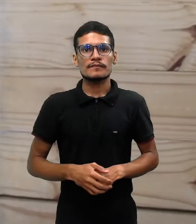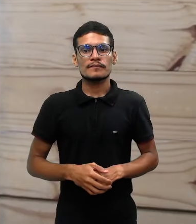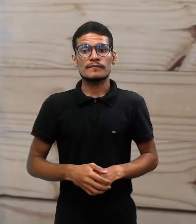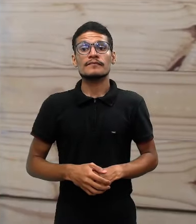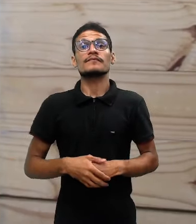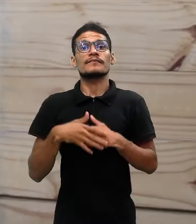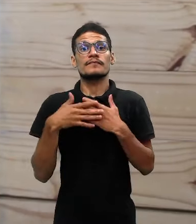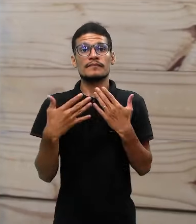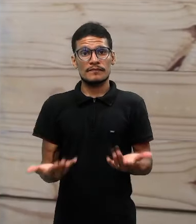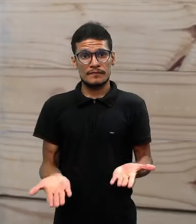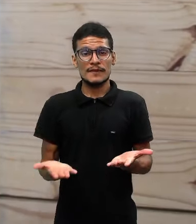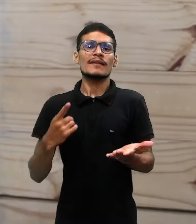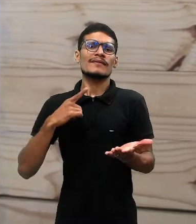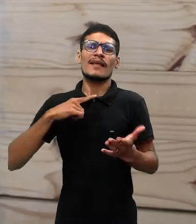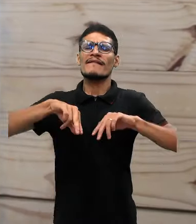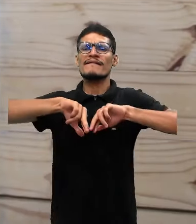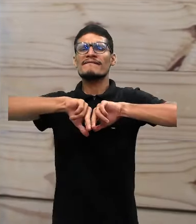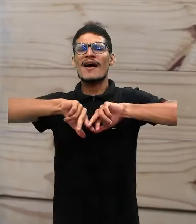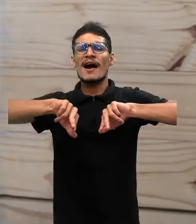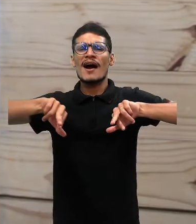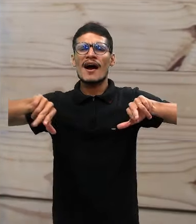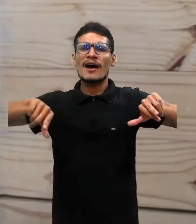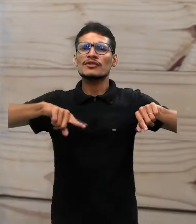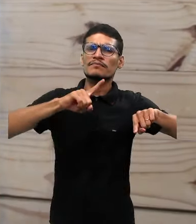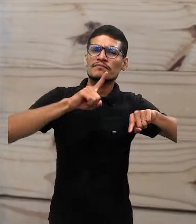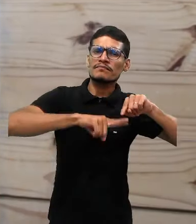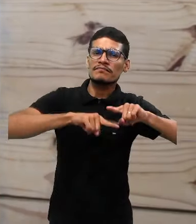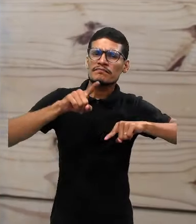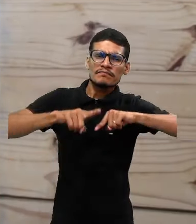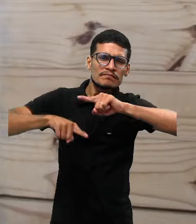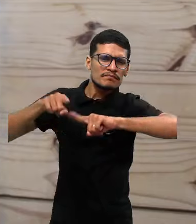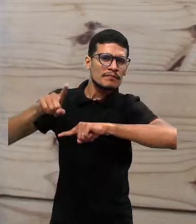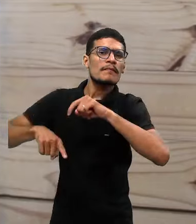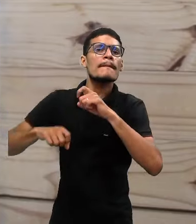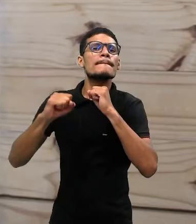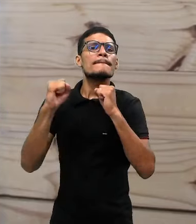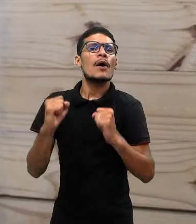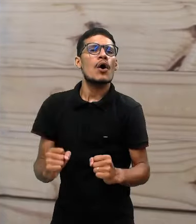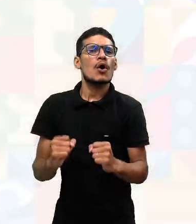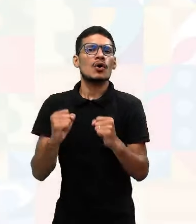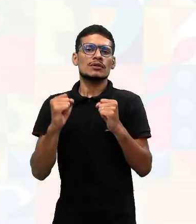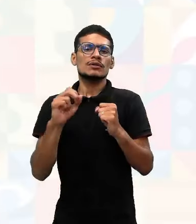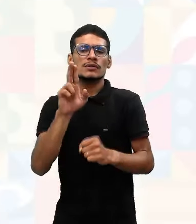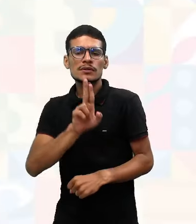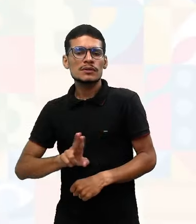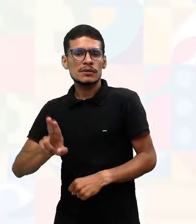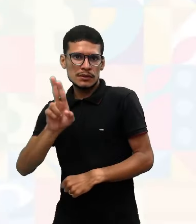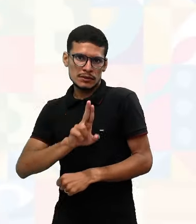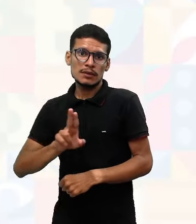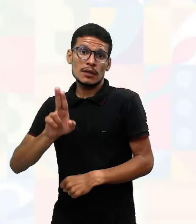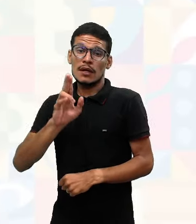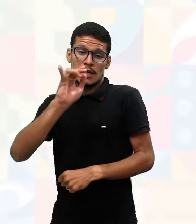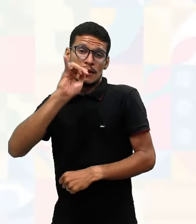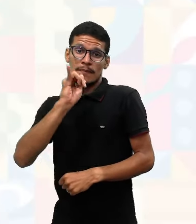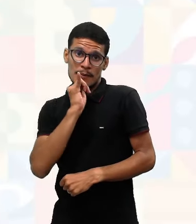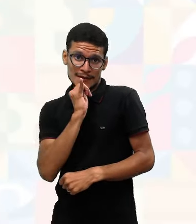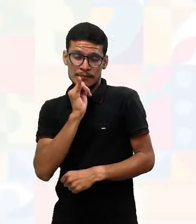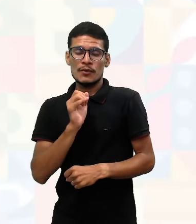E para isso existem vários artefatos, vários artifícios, na verdade, vários aspectos que podem